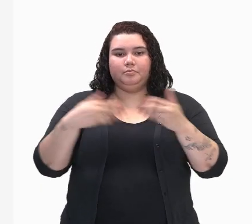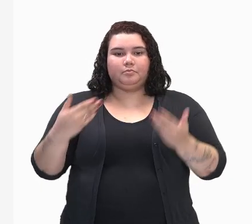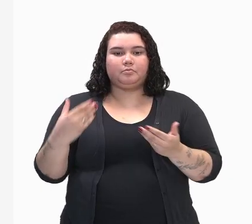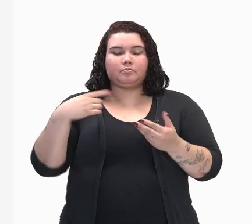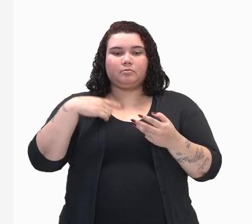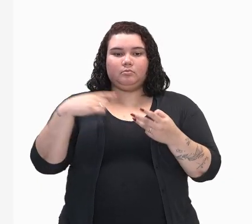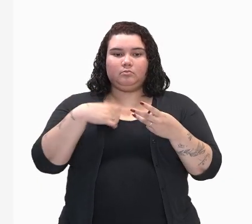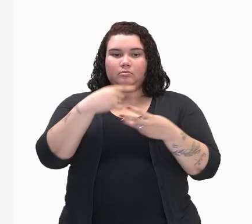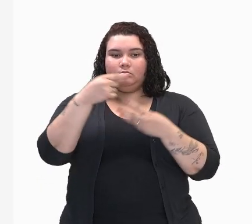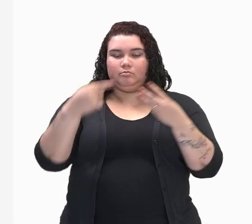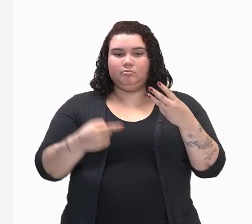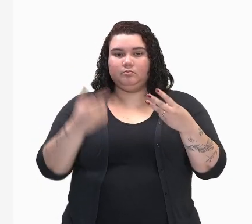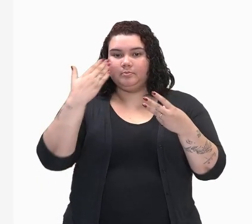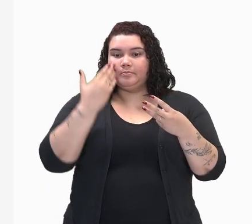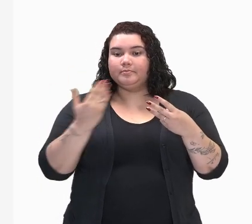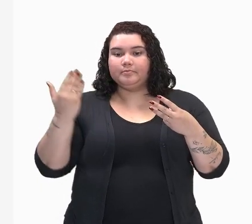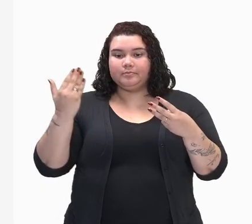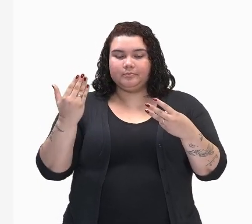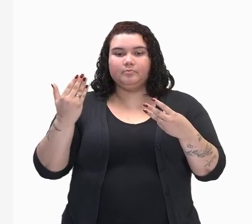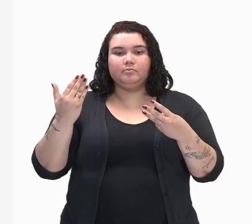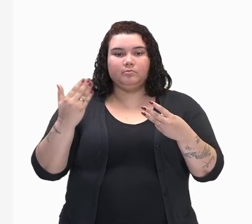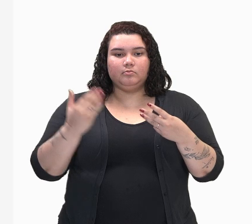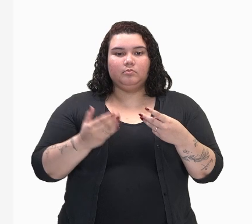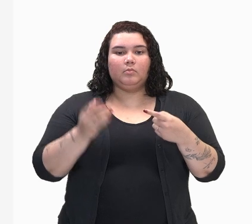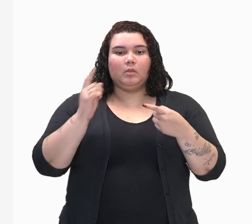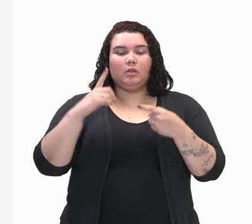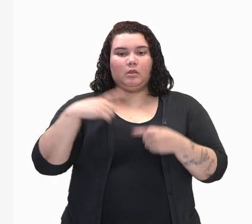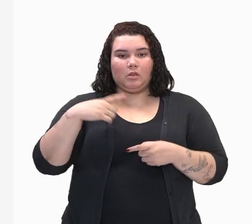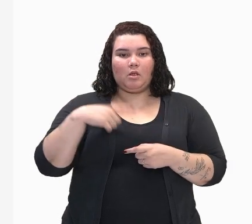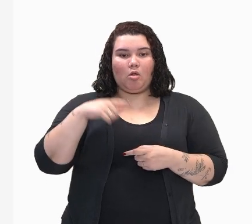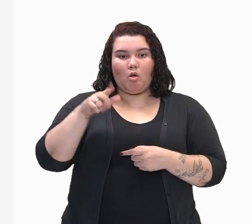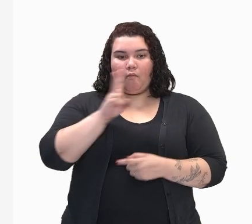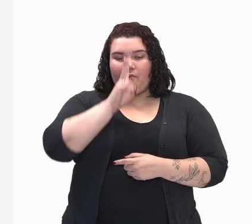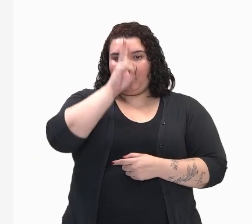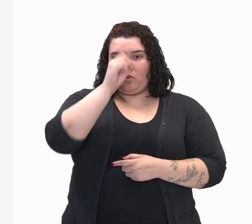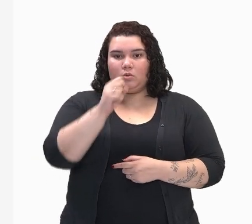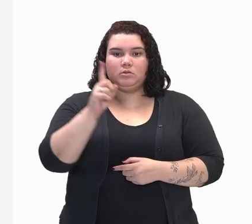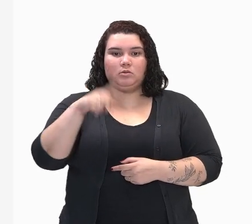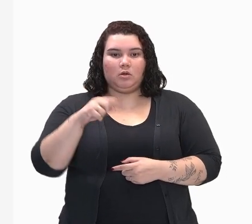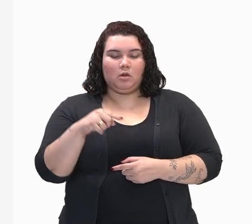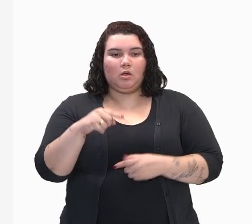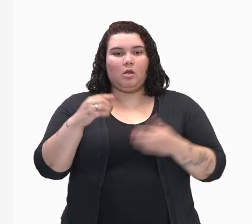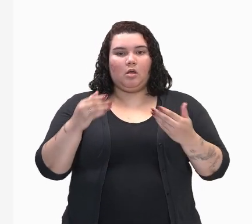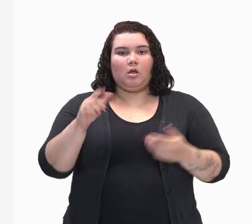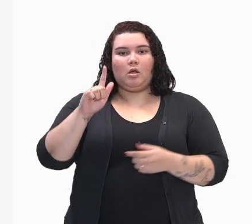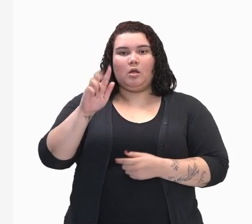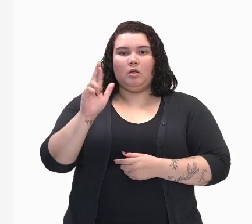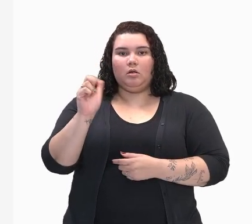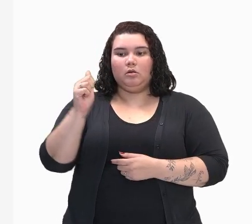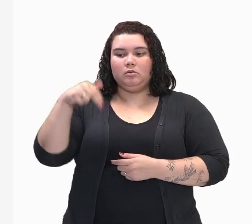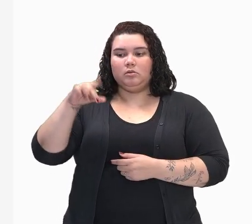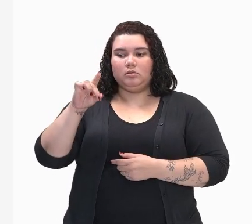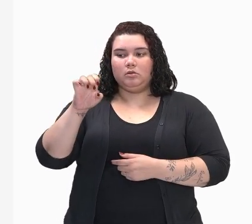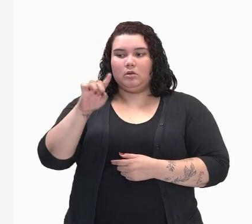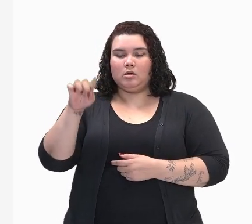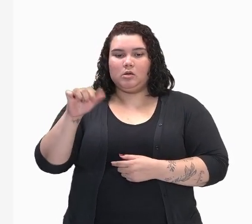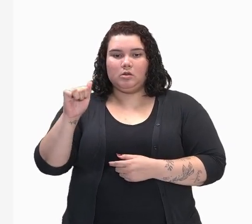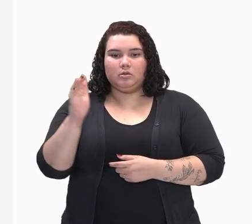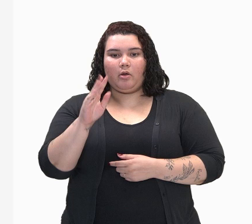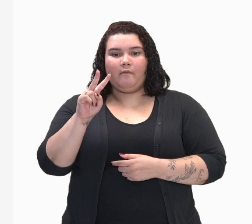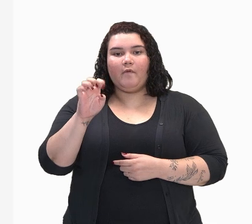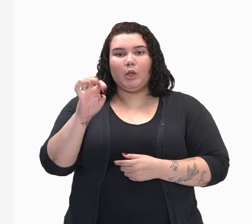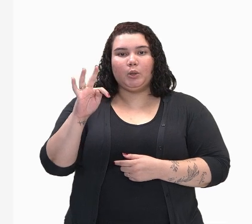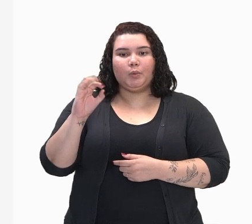que você relembre que a força é uma grandeza vetorial, portanto a força é um vetor, e para ser completamente